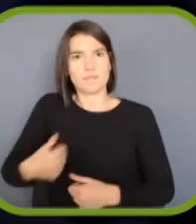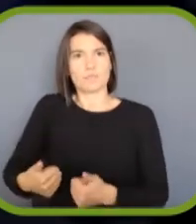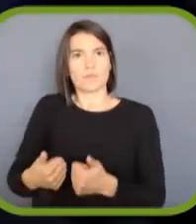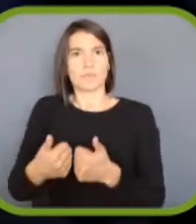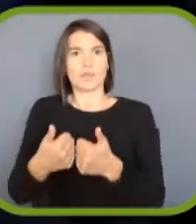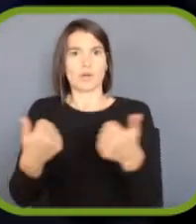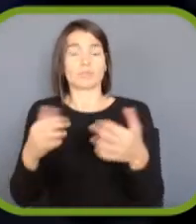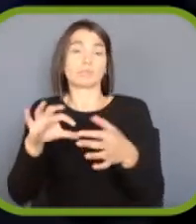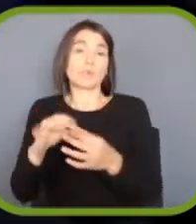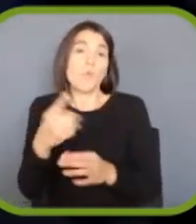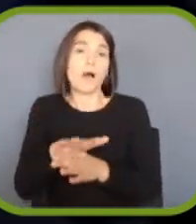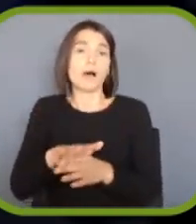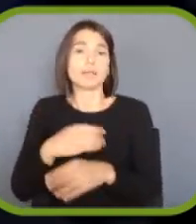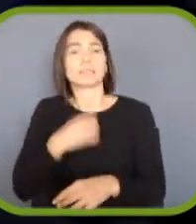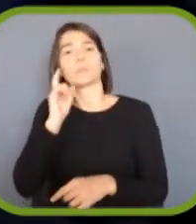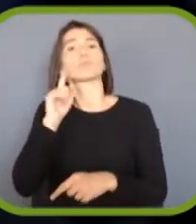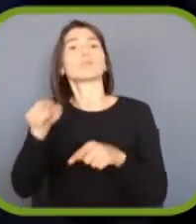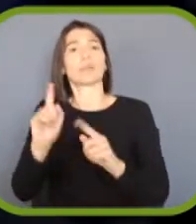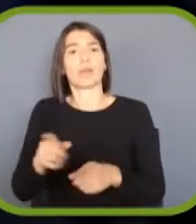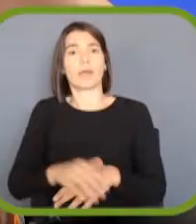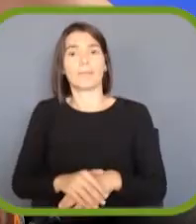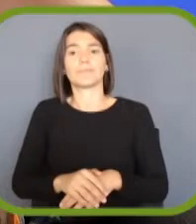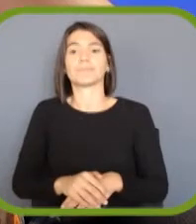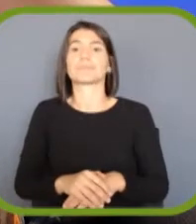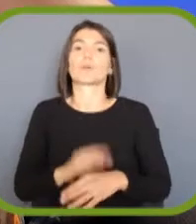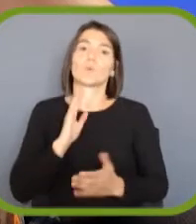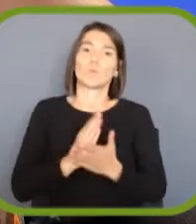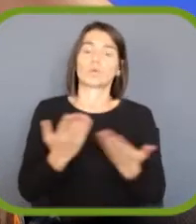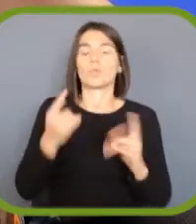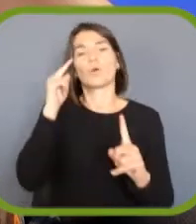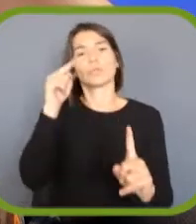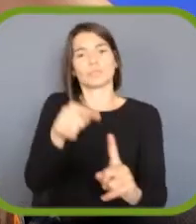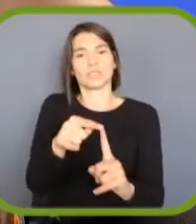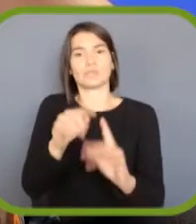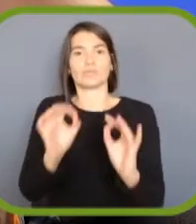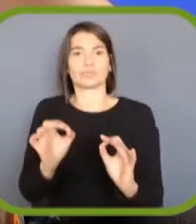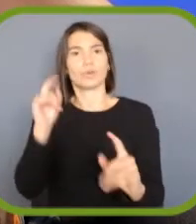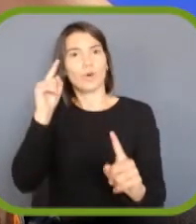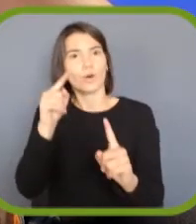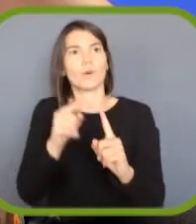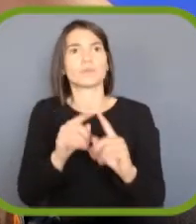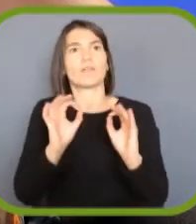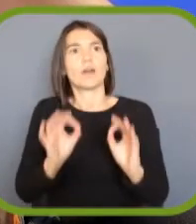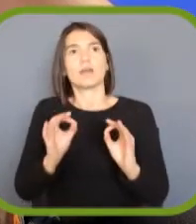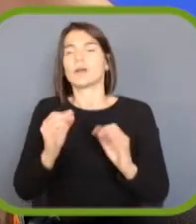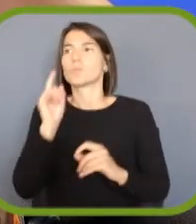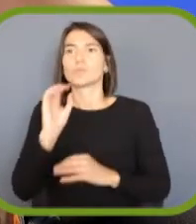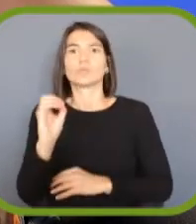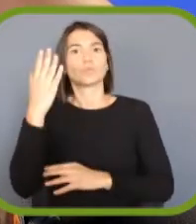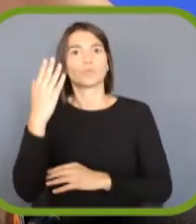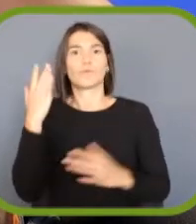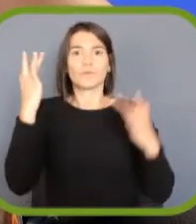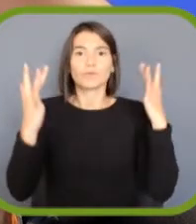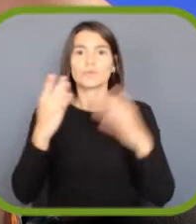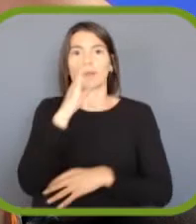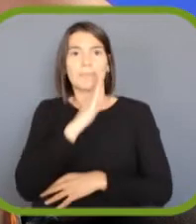momento relativamente a uma área que valoriza. E, finalmente, o propósito. Hoje o propósito tem um lugar absolutamente